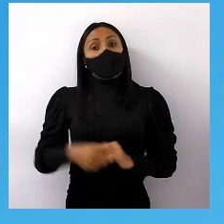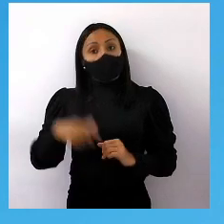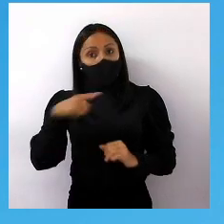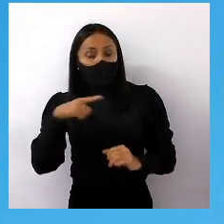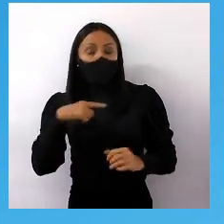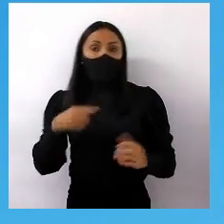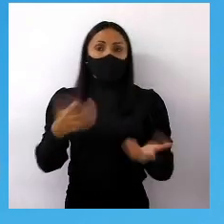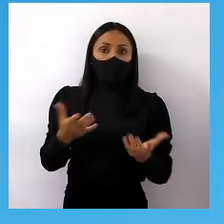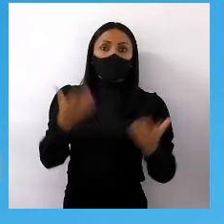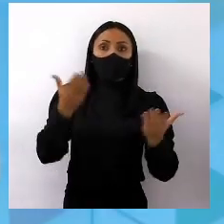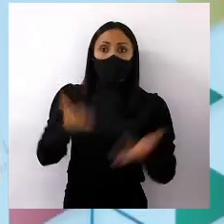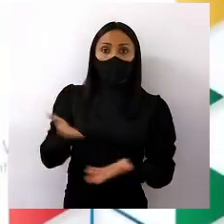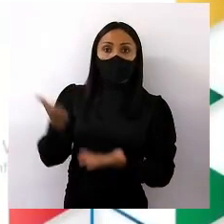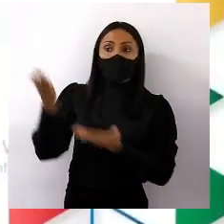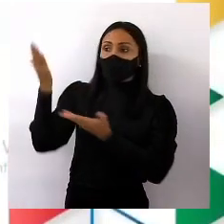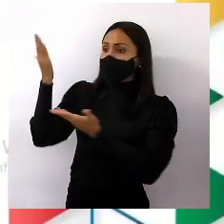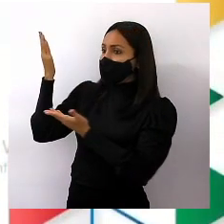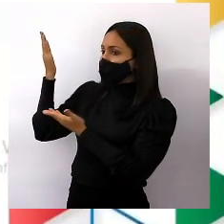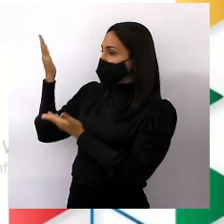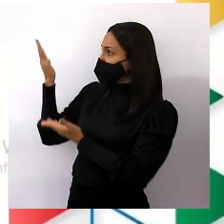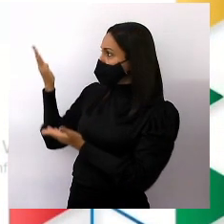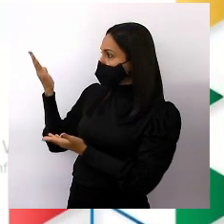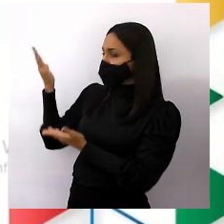colocar aí na tela, gente,